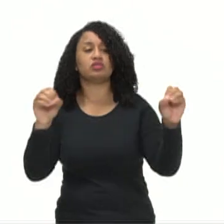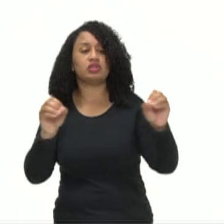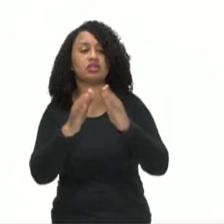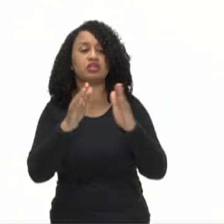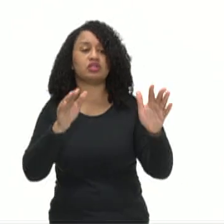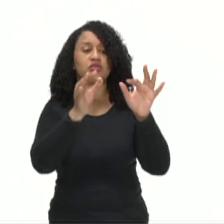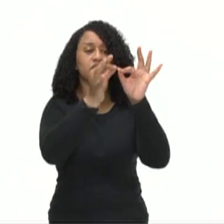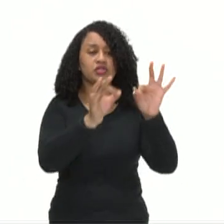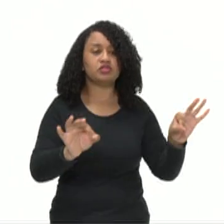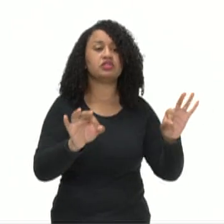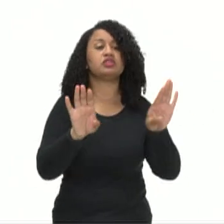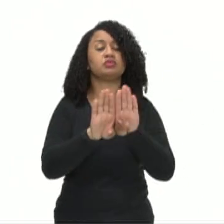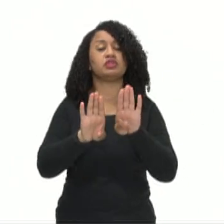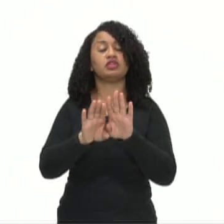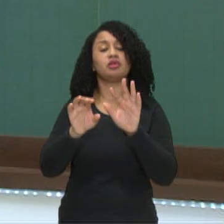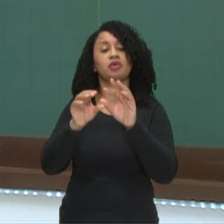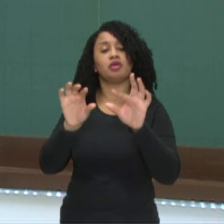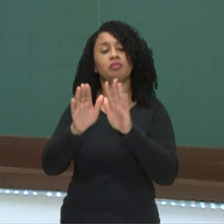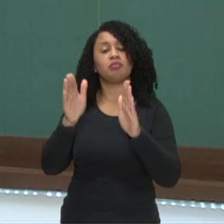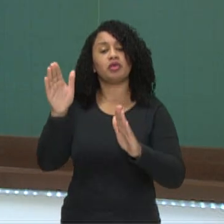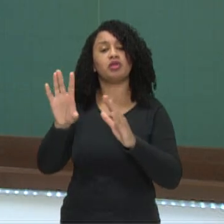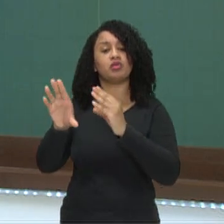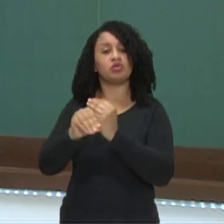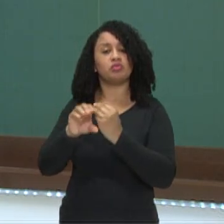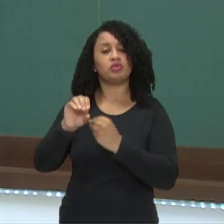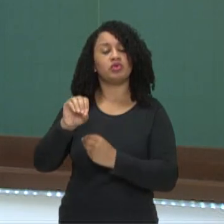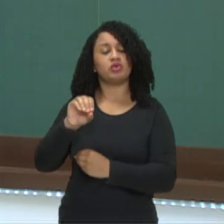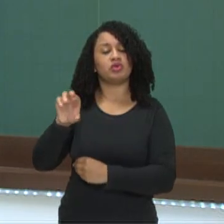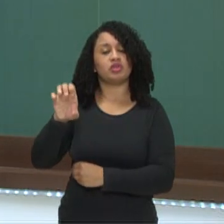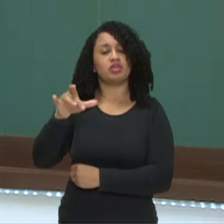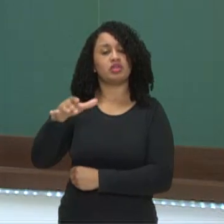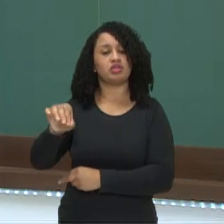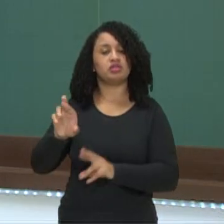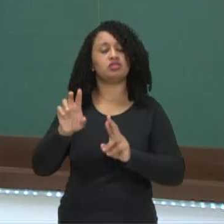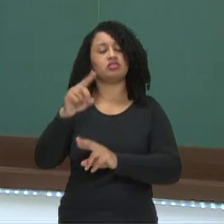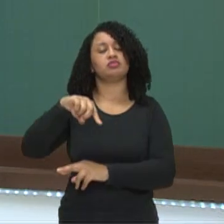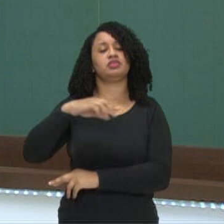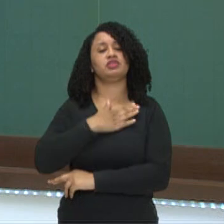e período composto por coordenação. Espero que vocês tenham